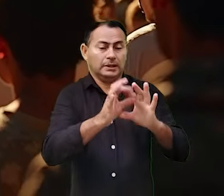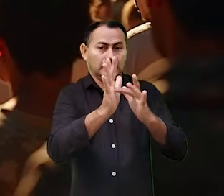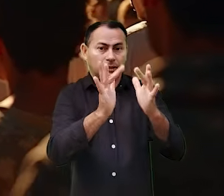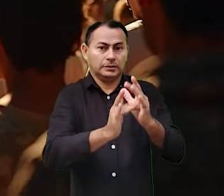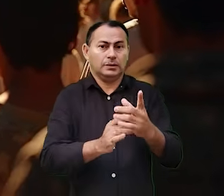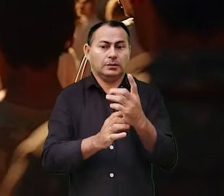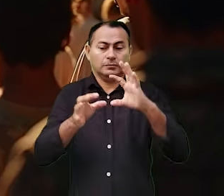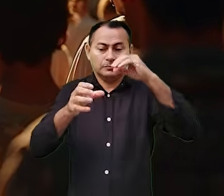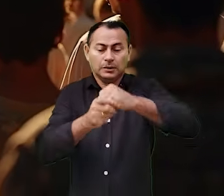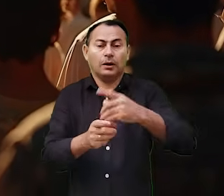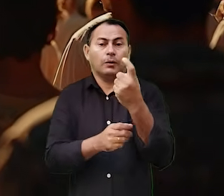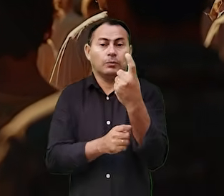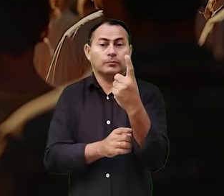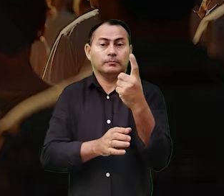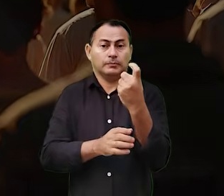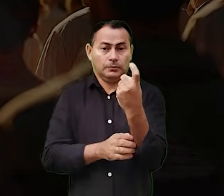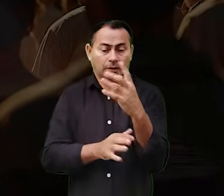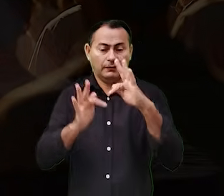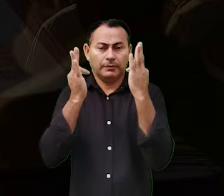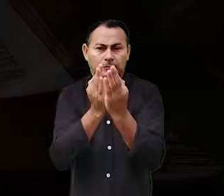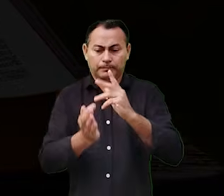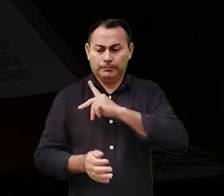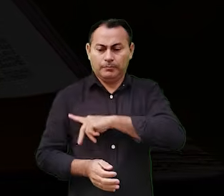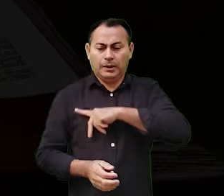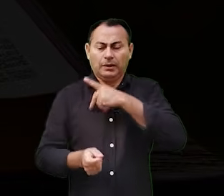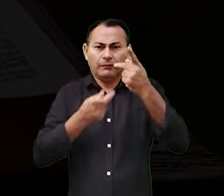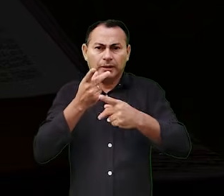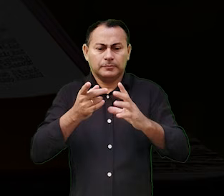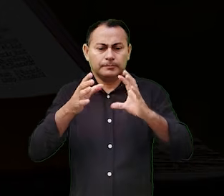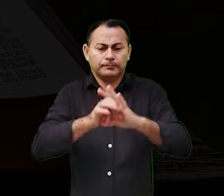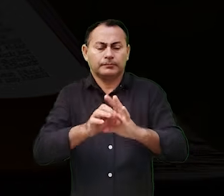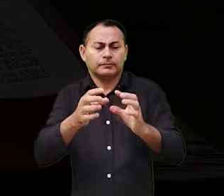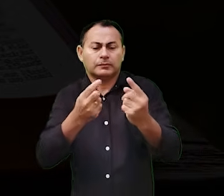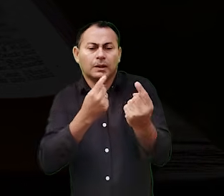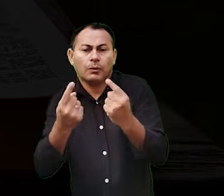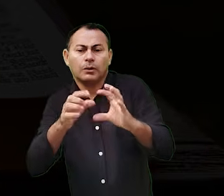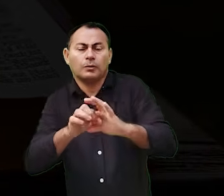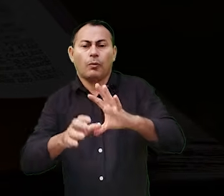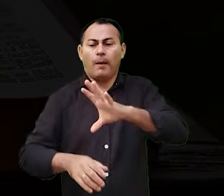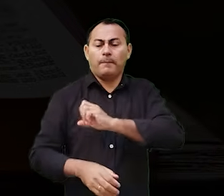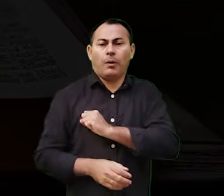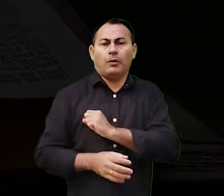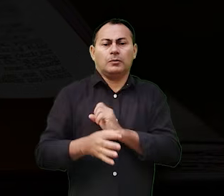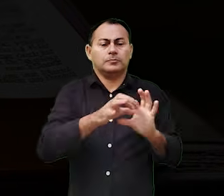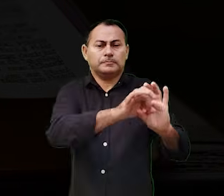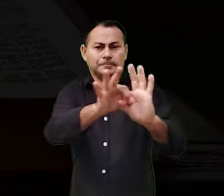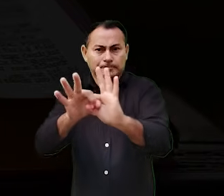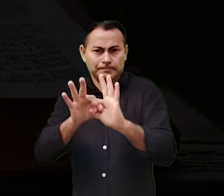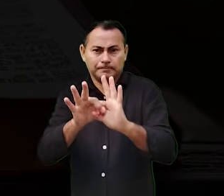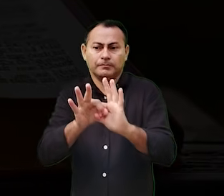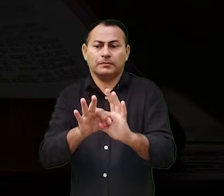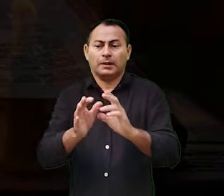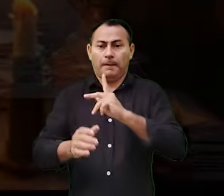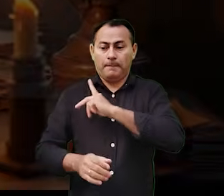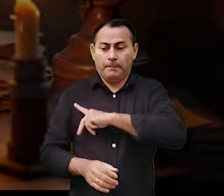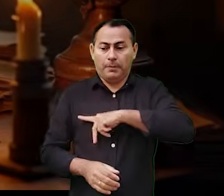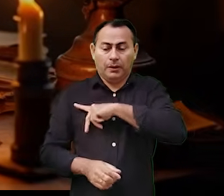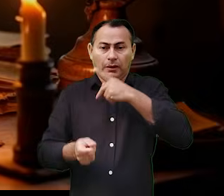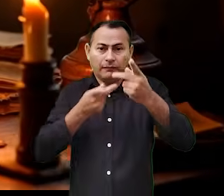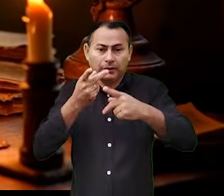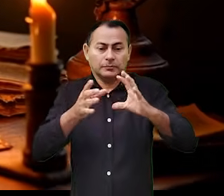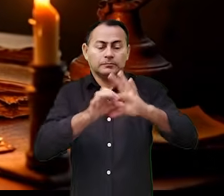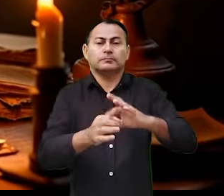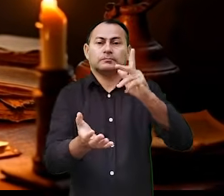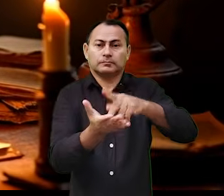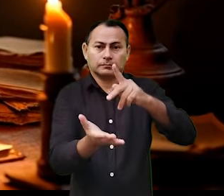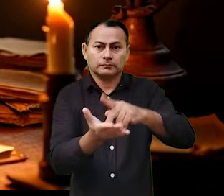e membros de uma única família. Quando Paulo disse, dediquem-se uns aos outros com amor fraternal, ele se referiu